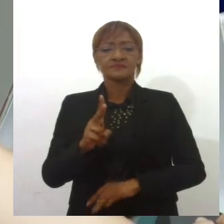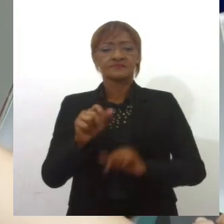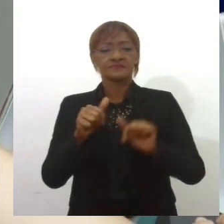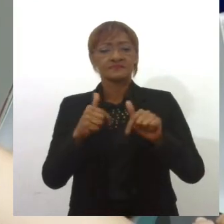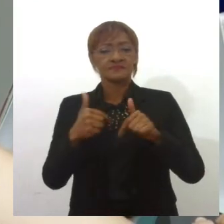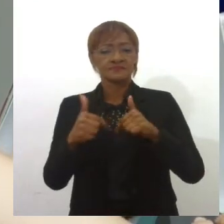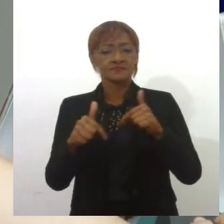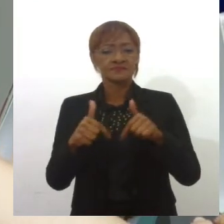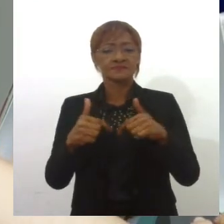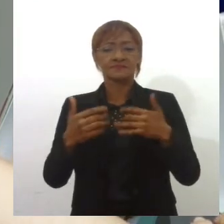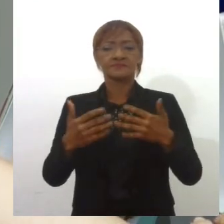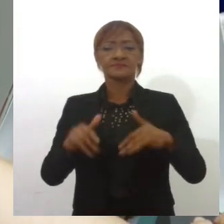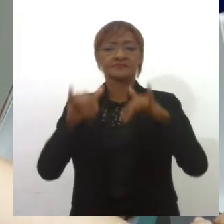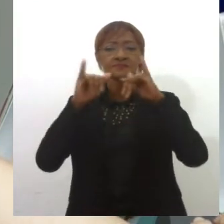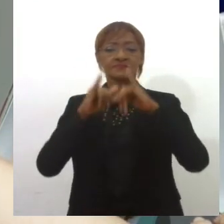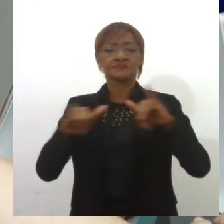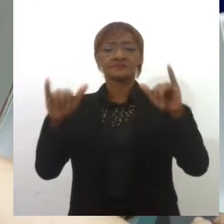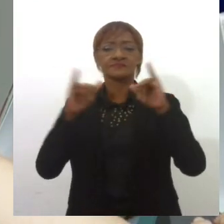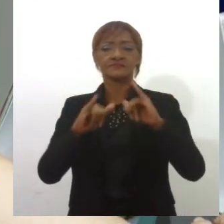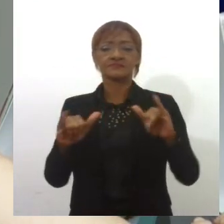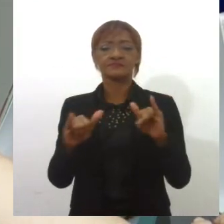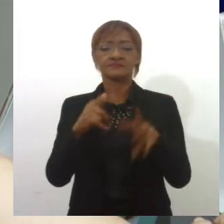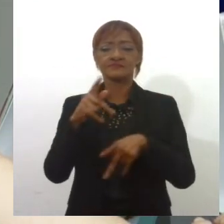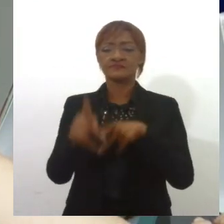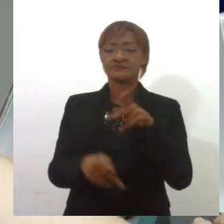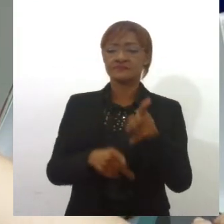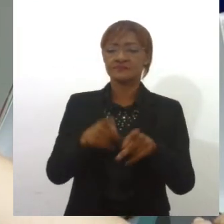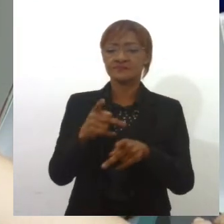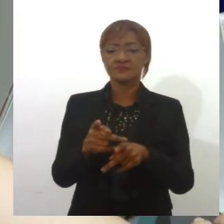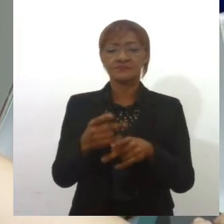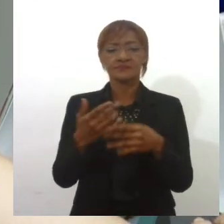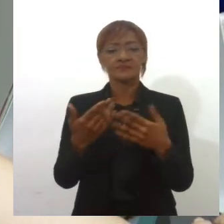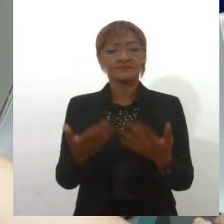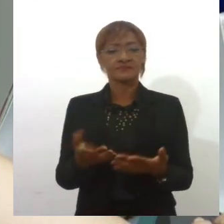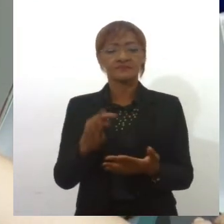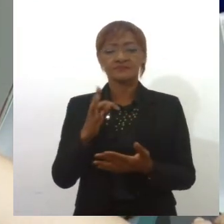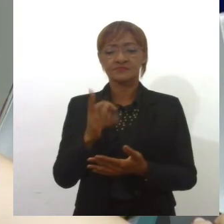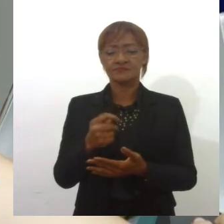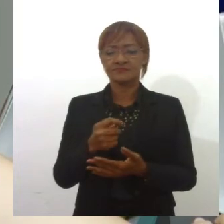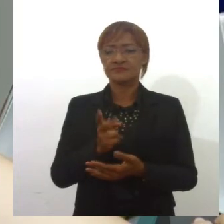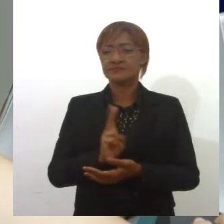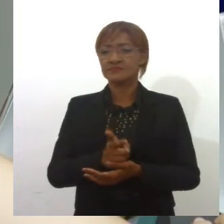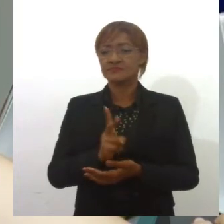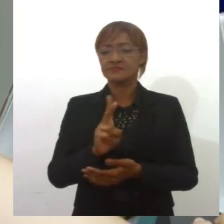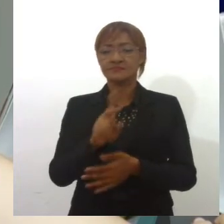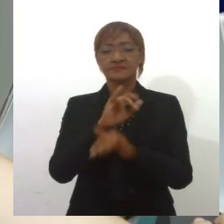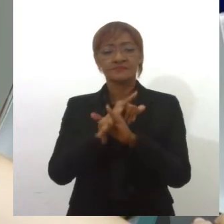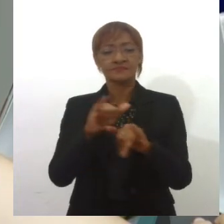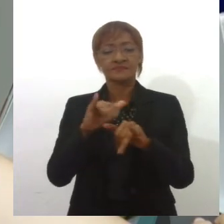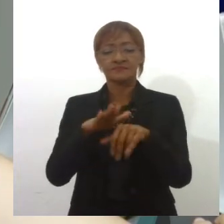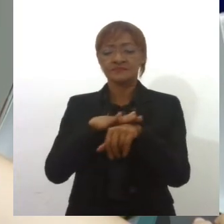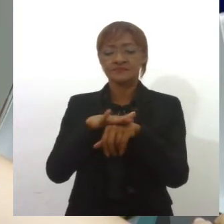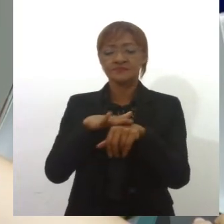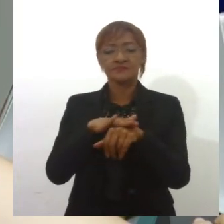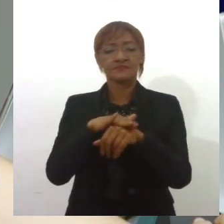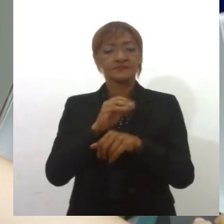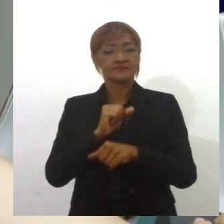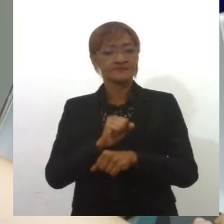gente vai continuar informando a população, a gente vai continuar divulgando, a gente vai continuar divulgando, dialogando com o poder